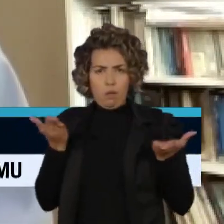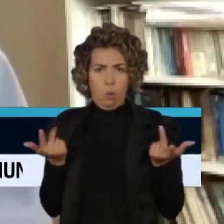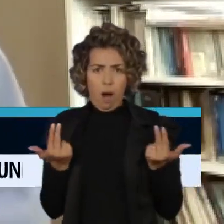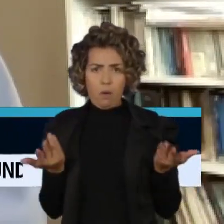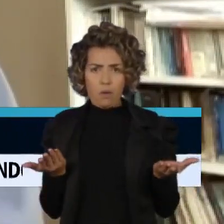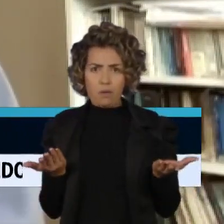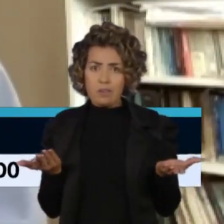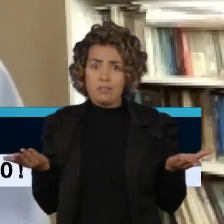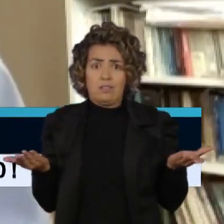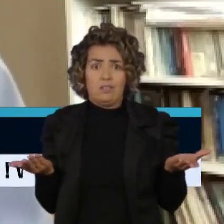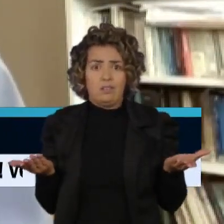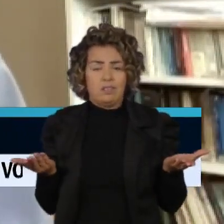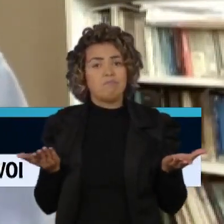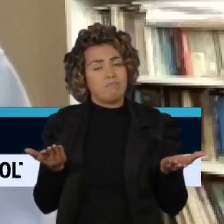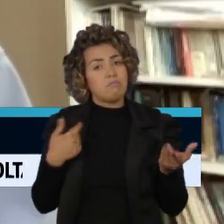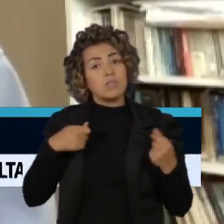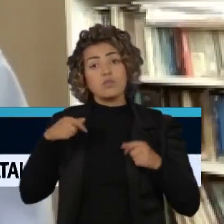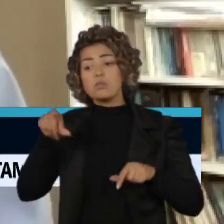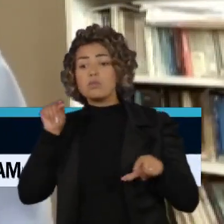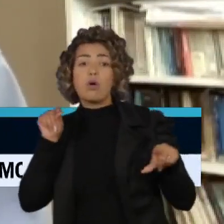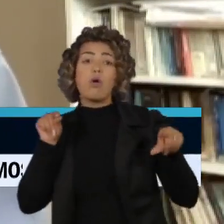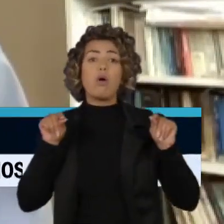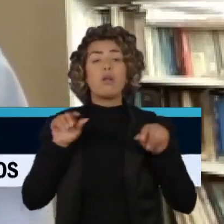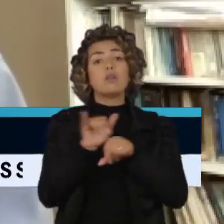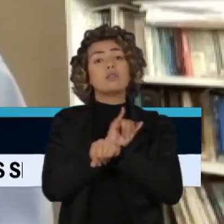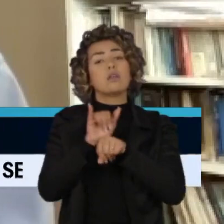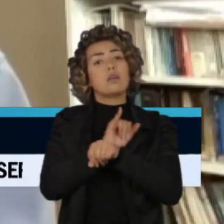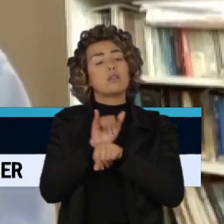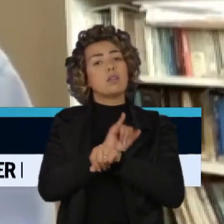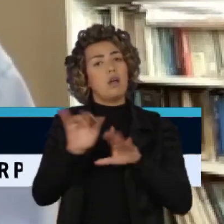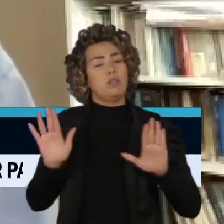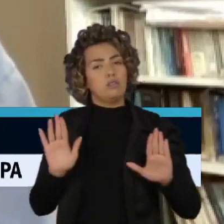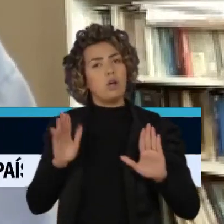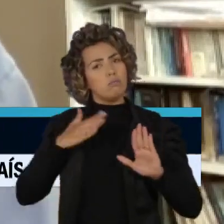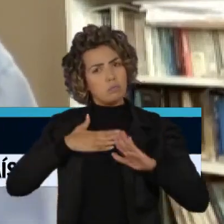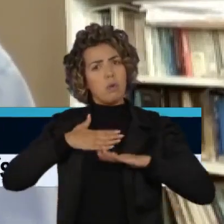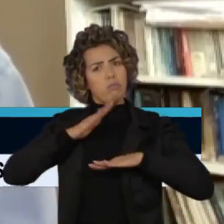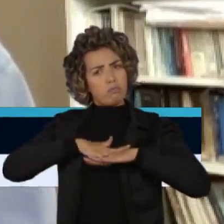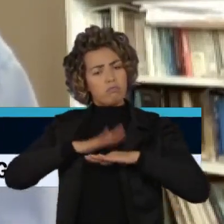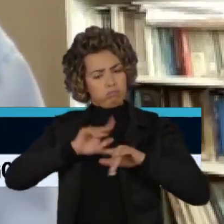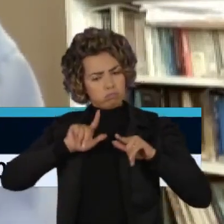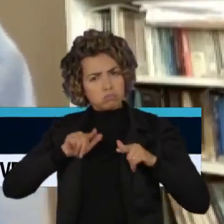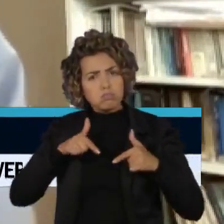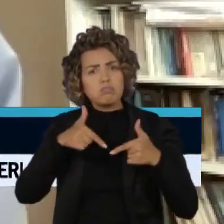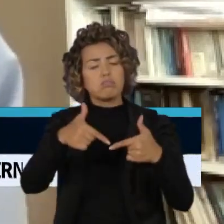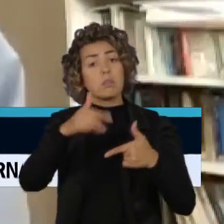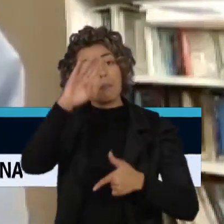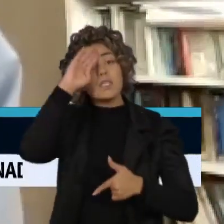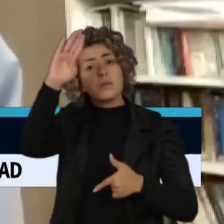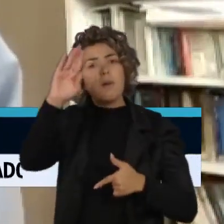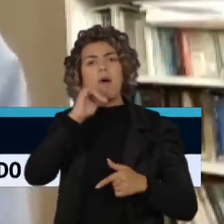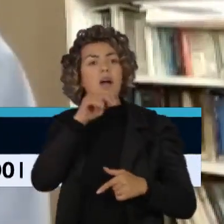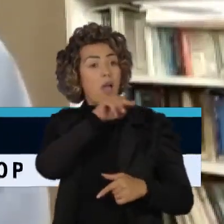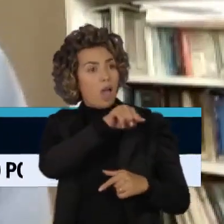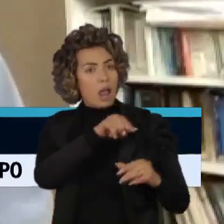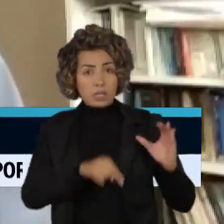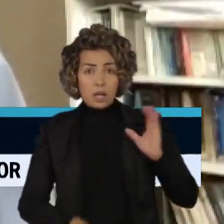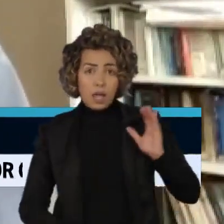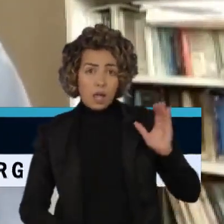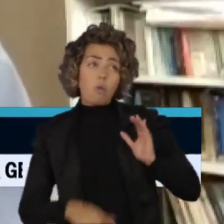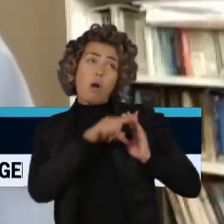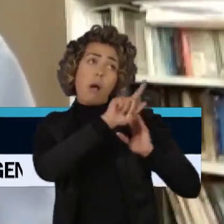significa que você pode fazer uma escolha entre Ter uma atitude mais progressiva quer dizer quem tem mais paga mais